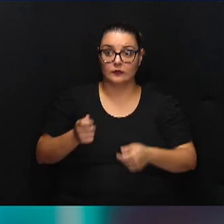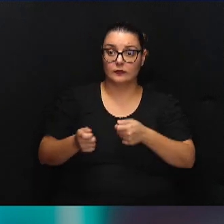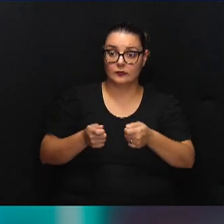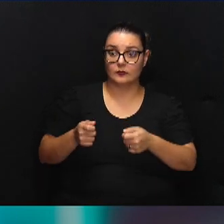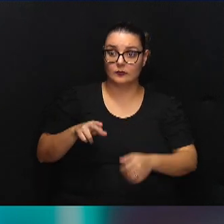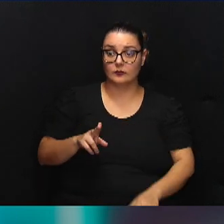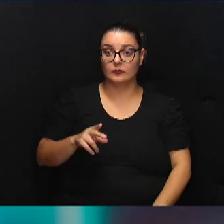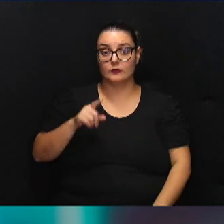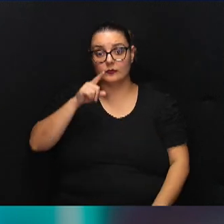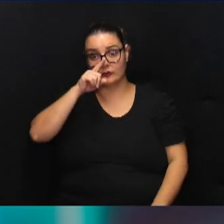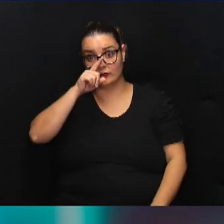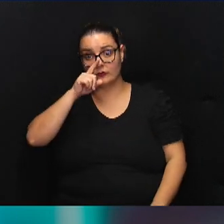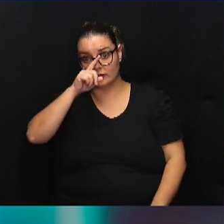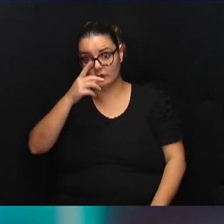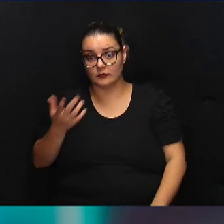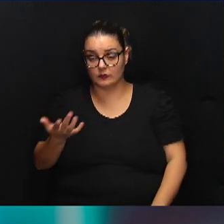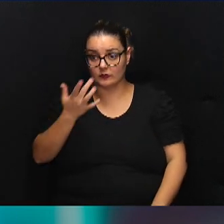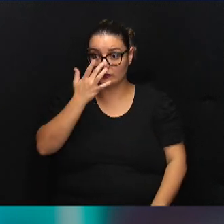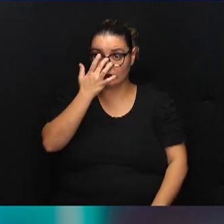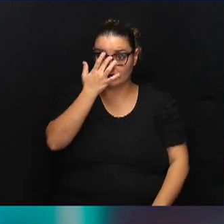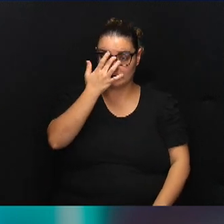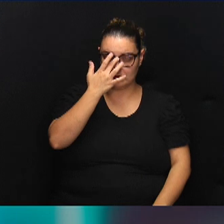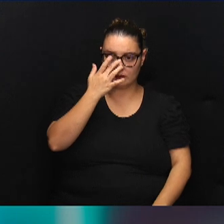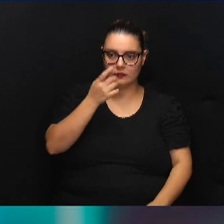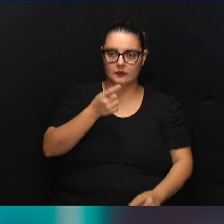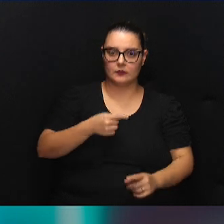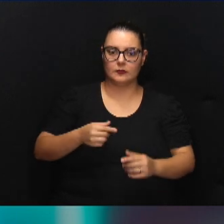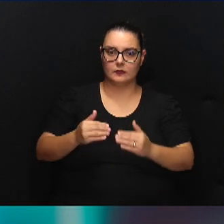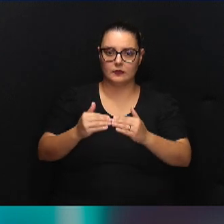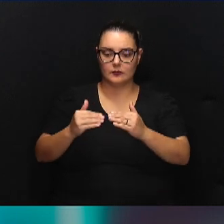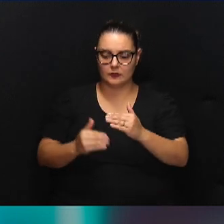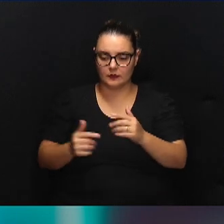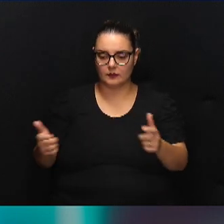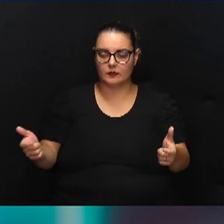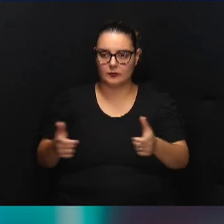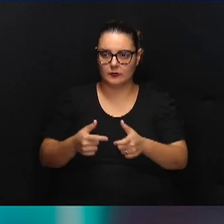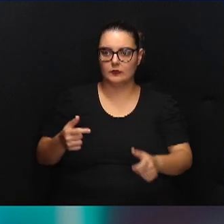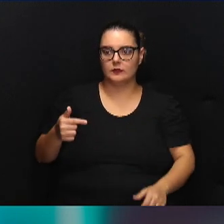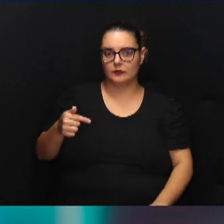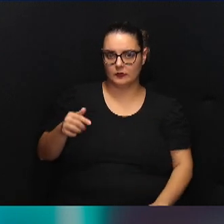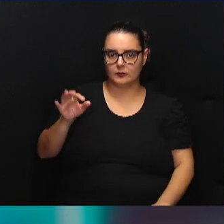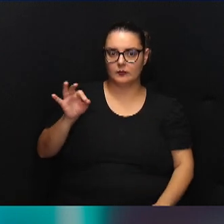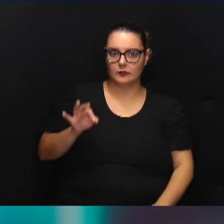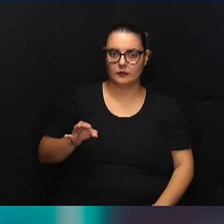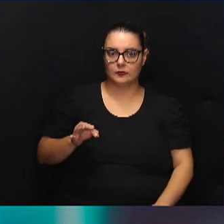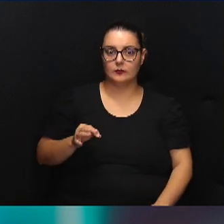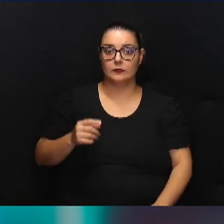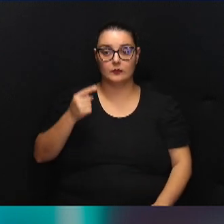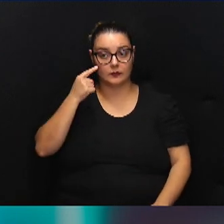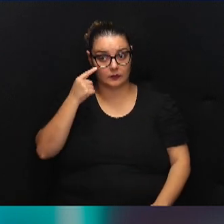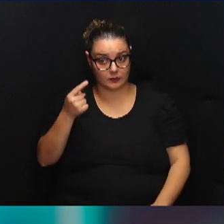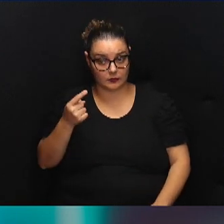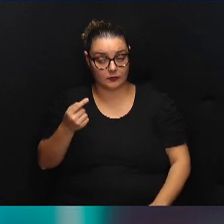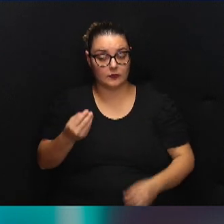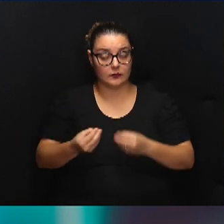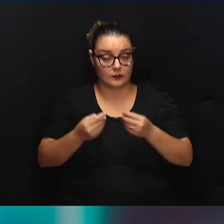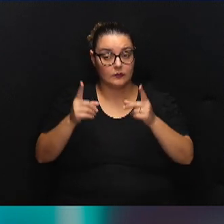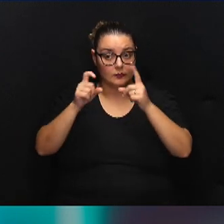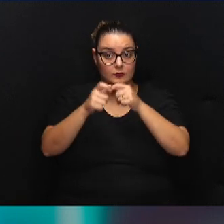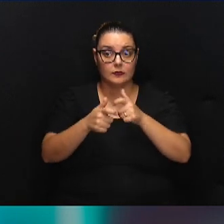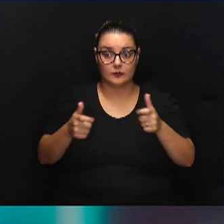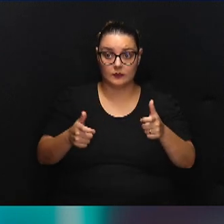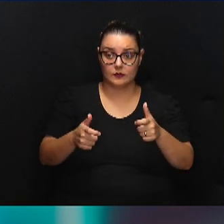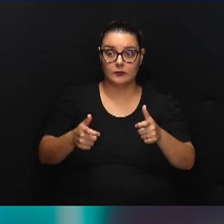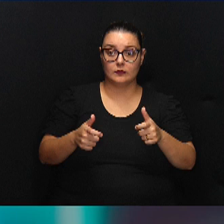está sob risco, né? Então a gente tem que atingir menor que 7%. Pra você ter uma ideia de como que isso é difícil, né? A maior parte das pessoas com